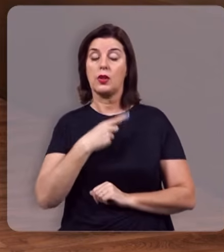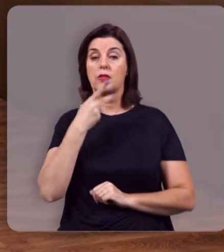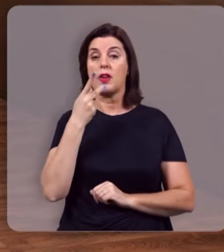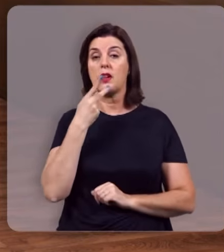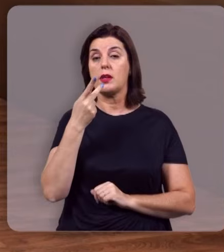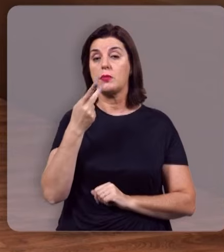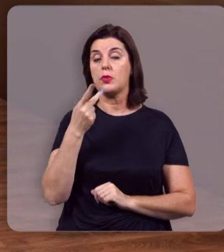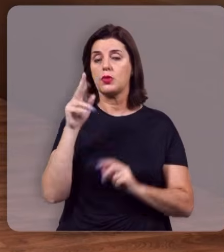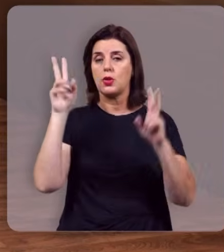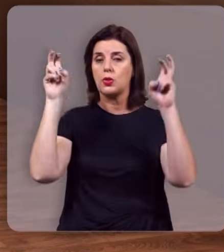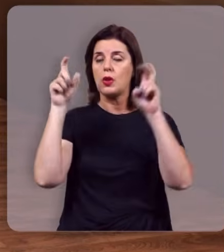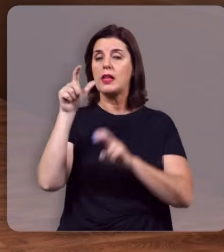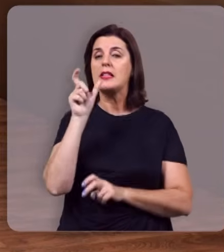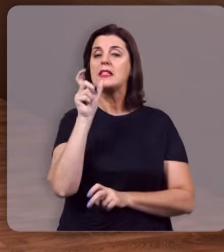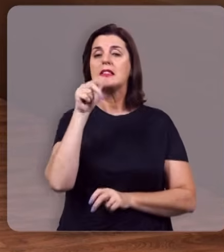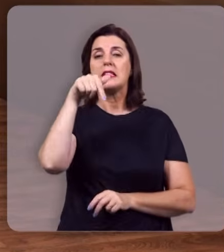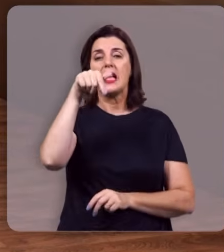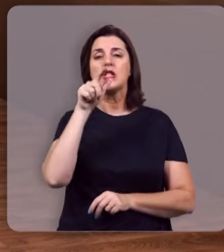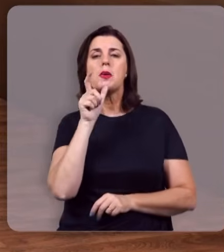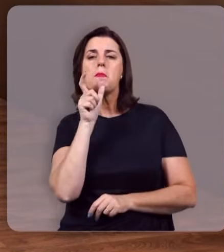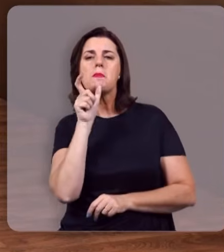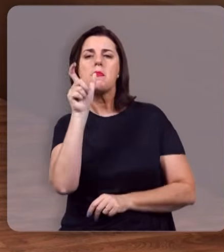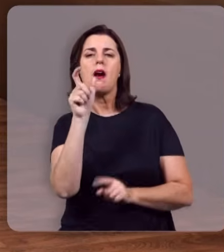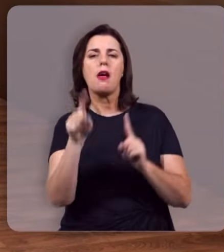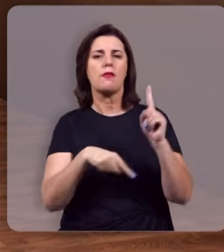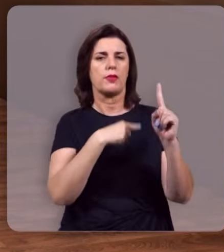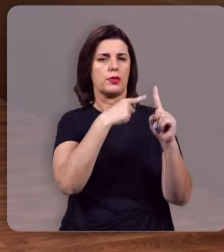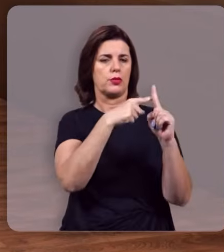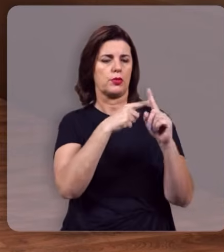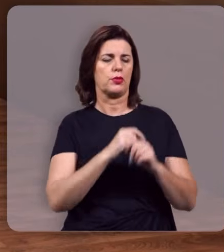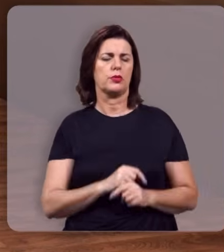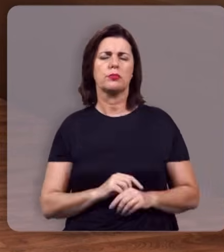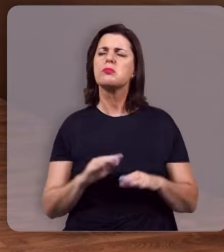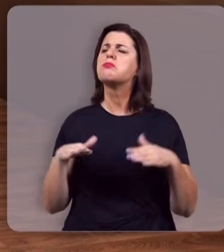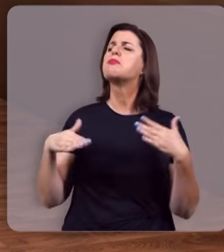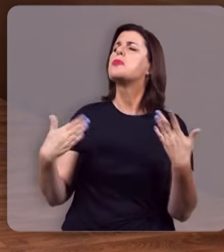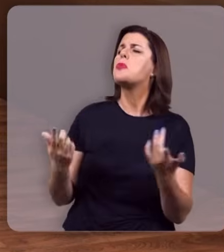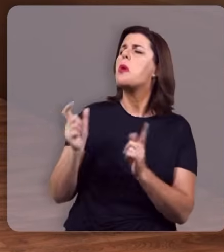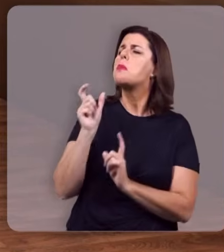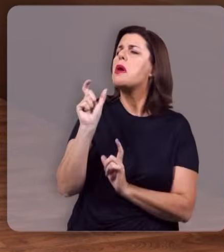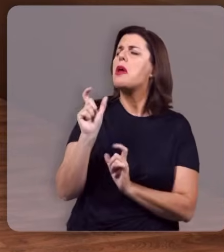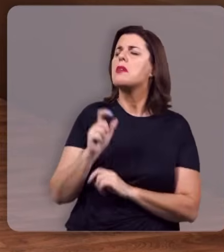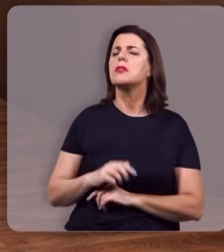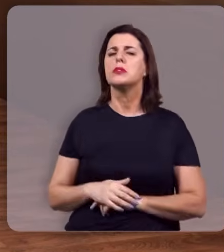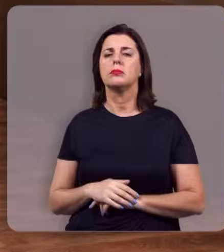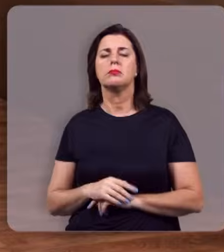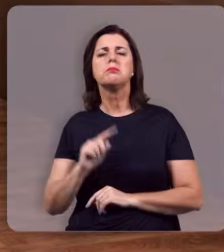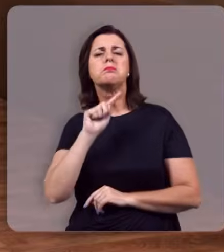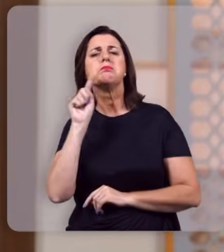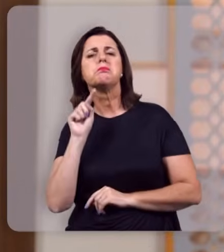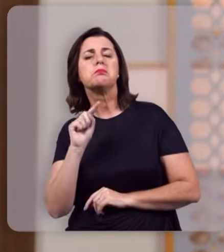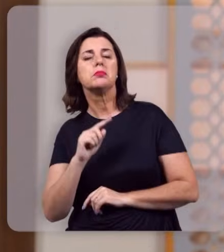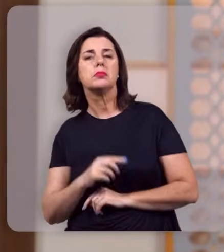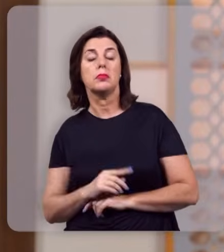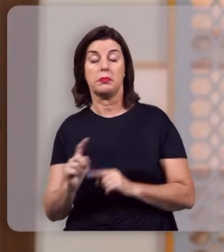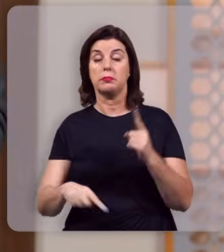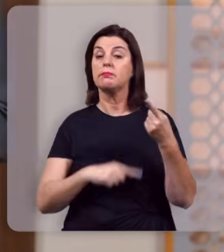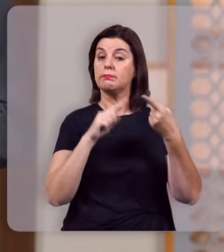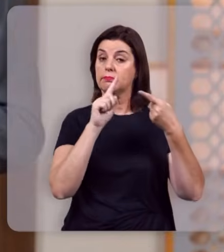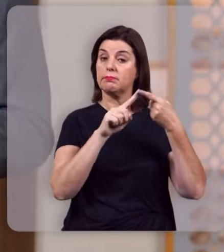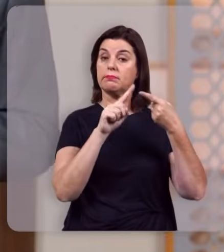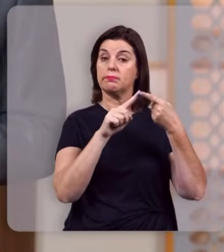as 7 palavras da cruz. Que palavras foram essas? A